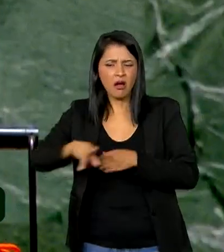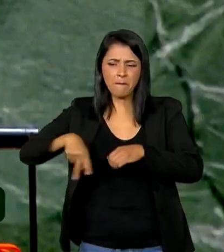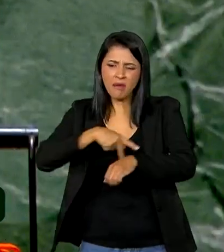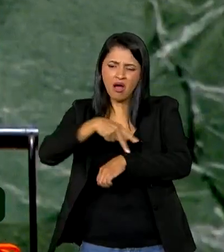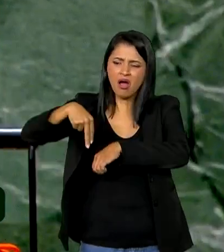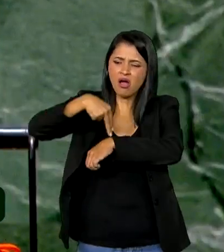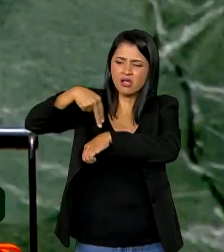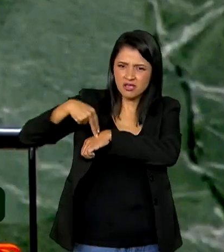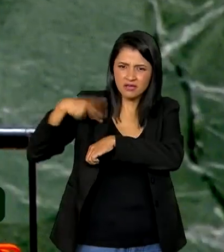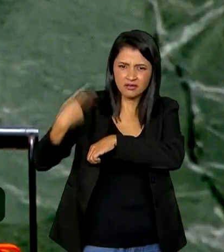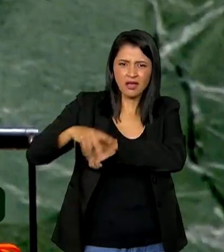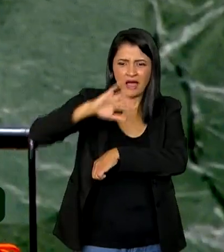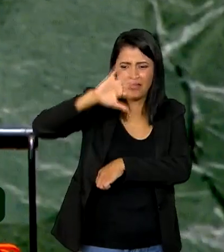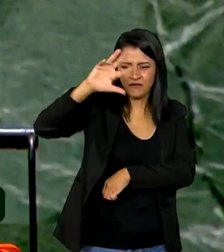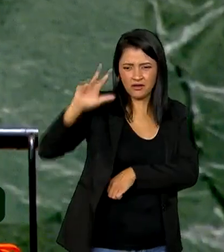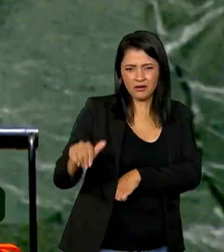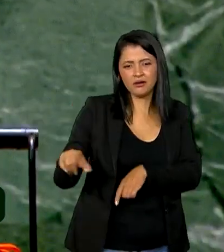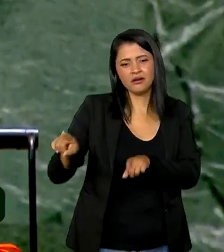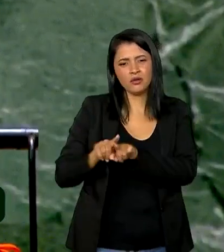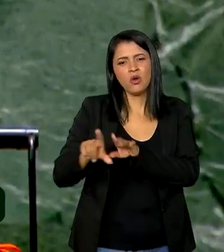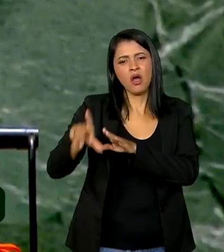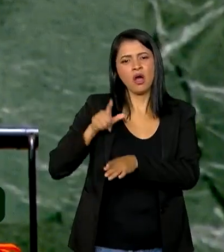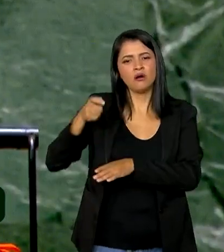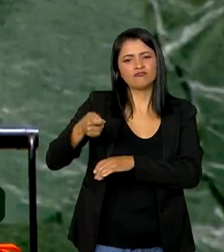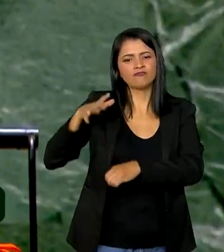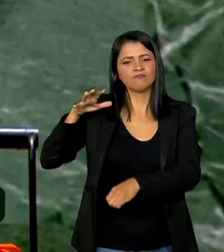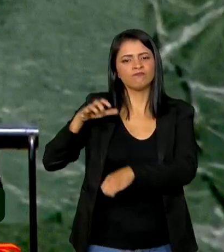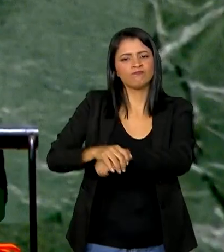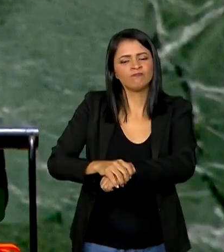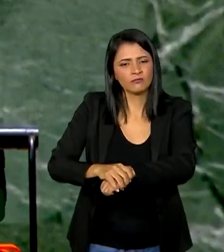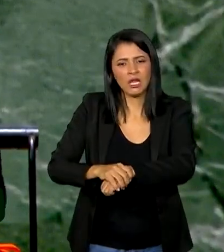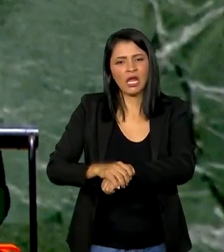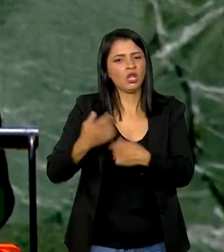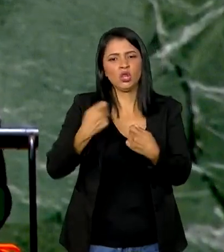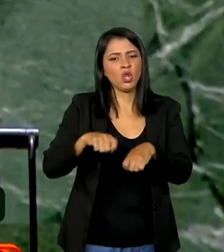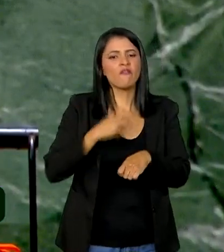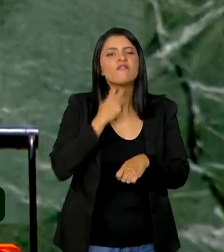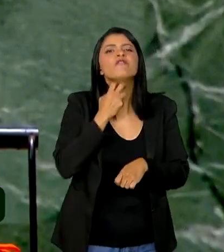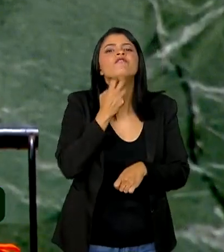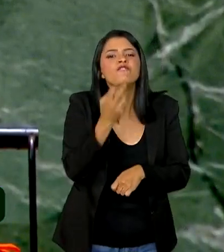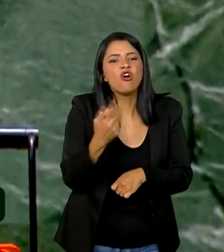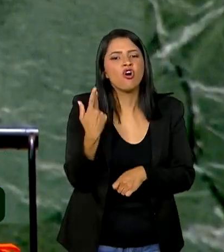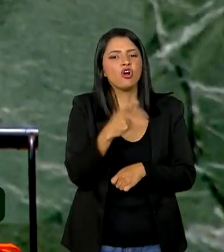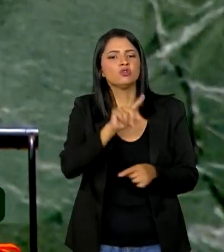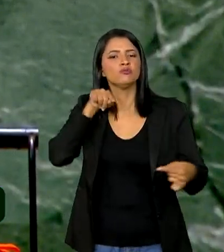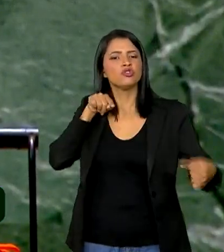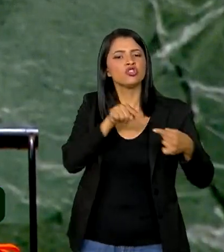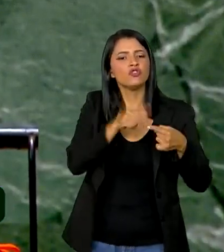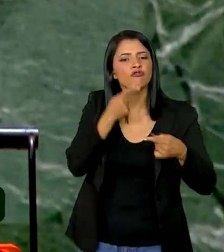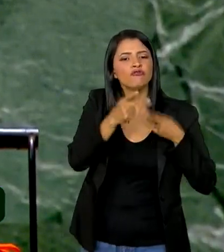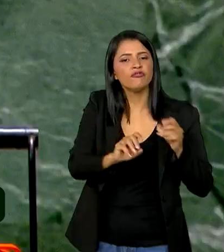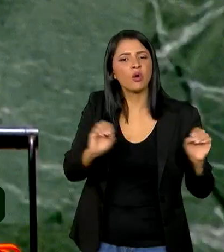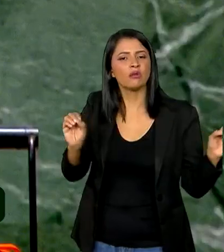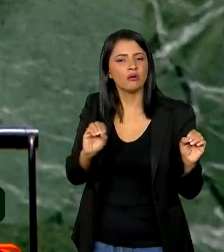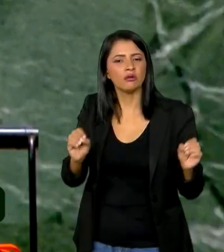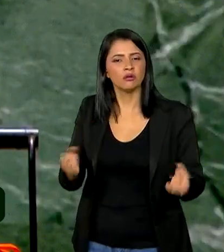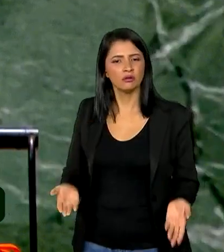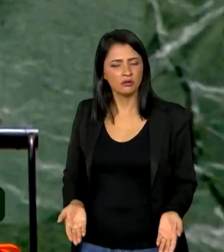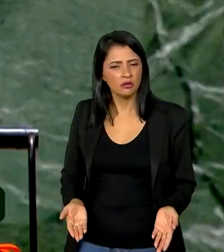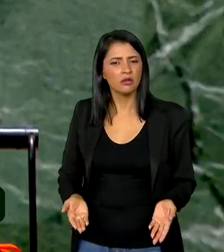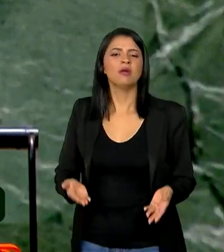também persiste em partes da América Latina. O presidente brasileiro também voltou a pedir a reforma da ONU. Prestes